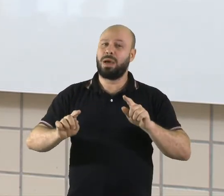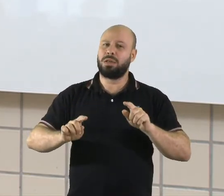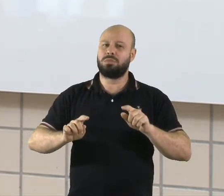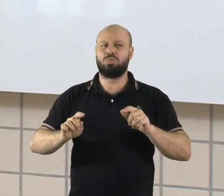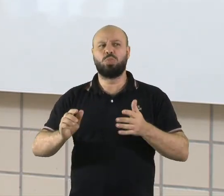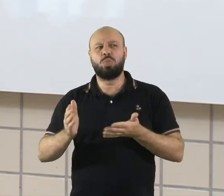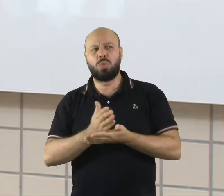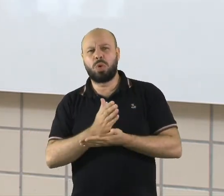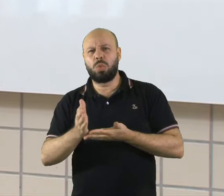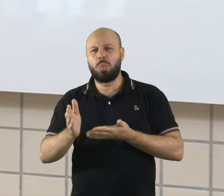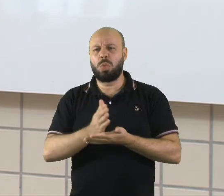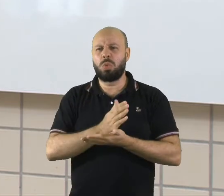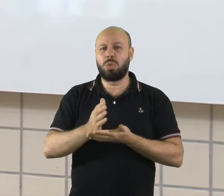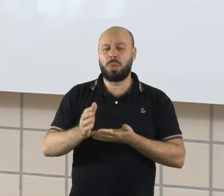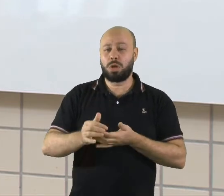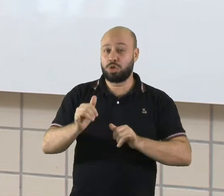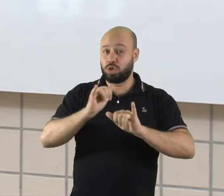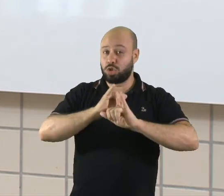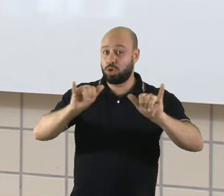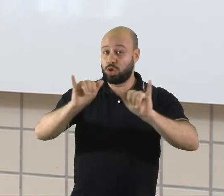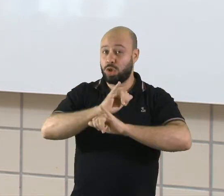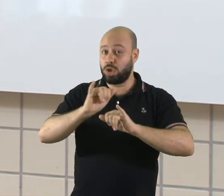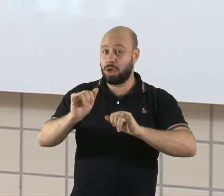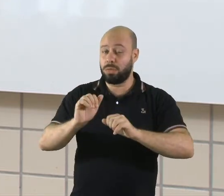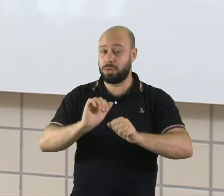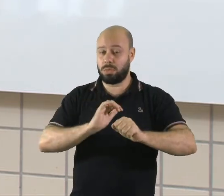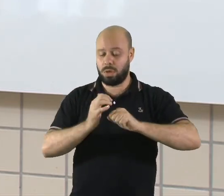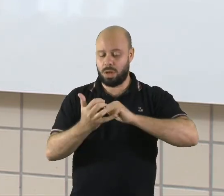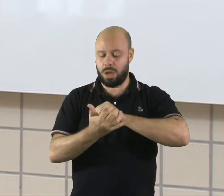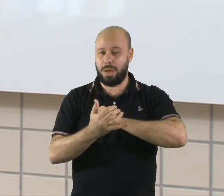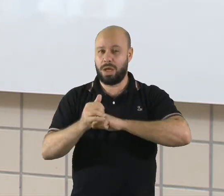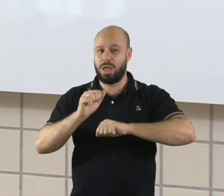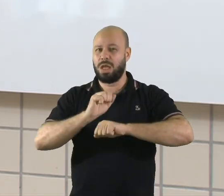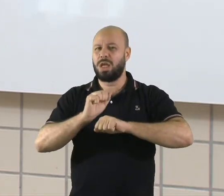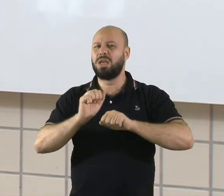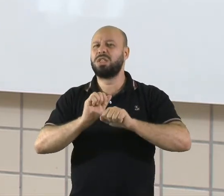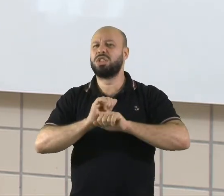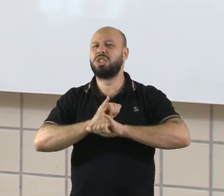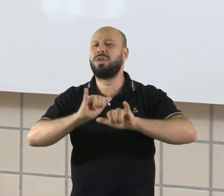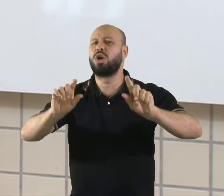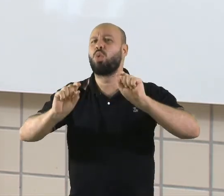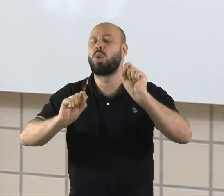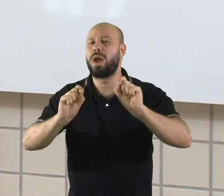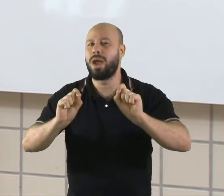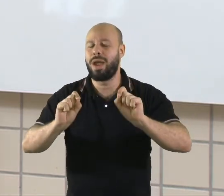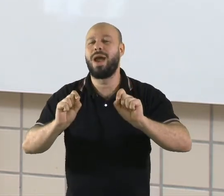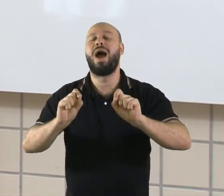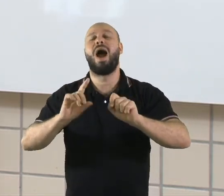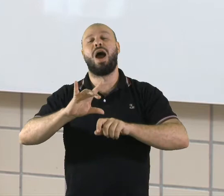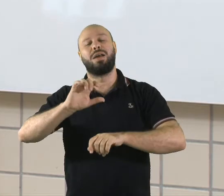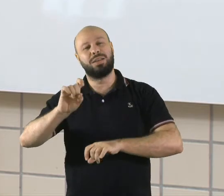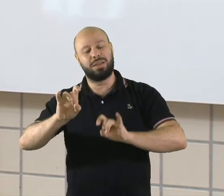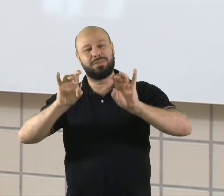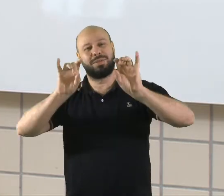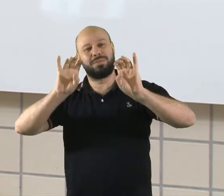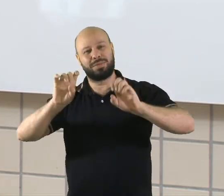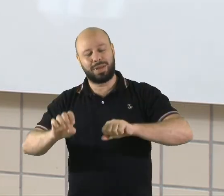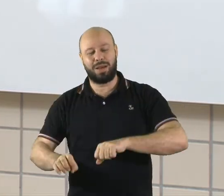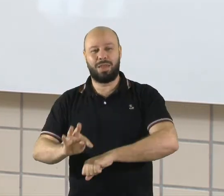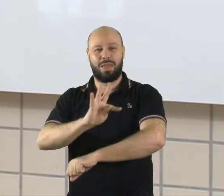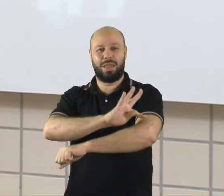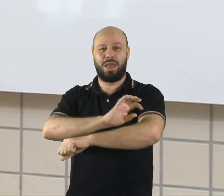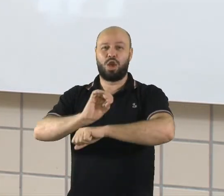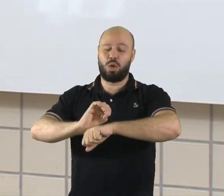algumas notícias das redes sociais divulgaram a comemoração do nosso estado, que é o mais jovem do Brasil,